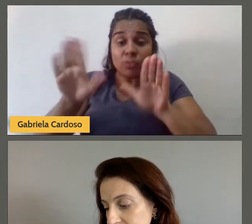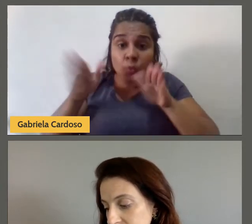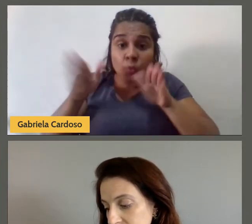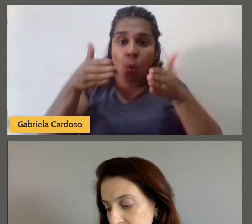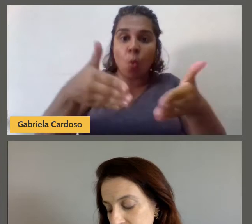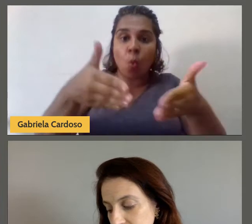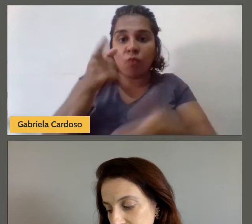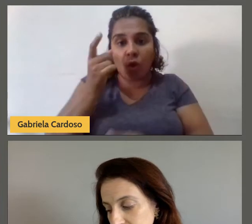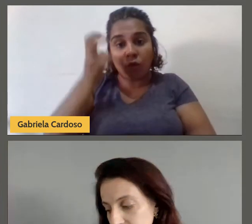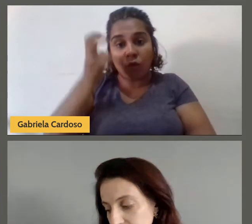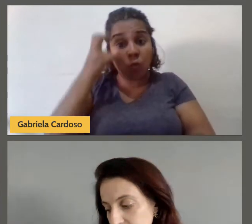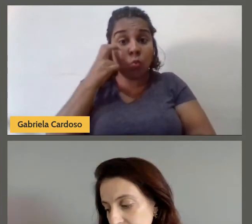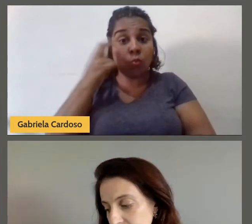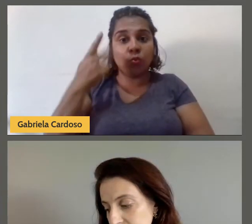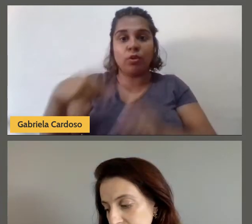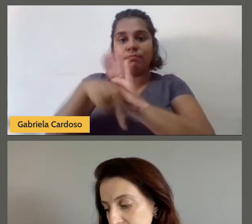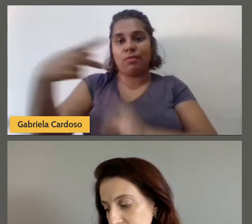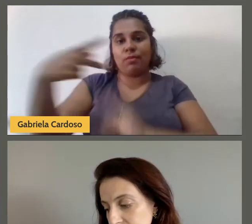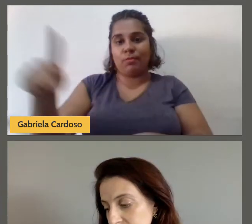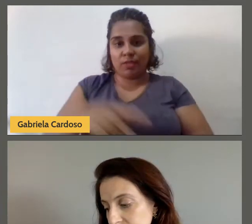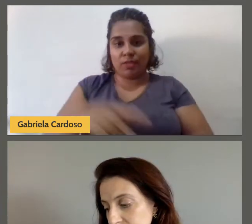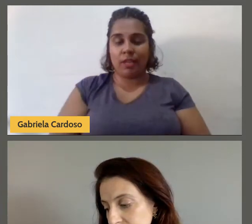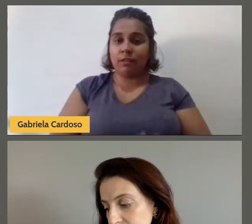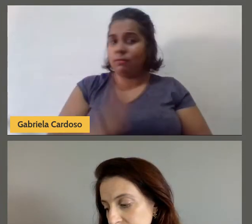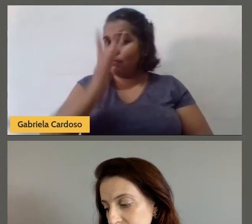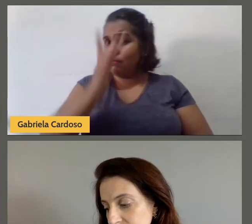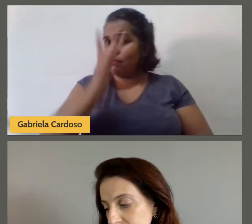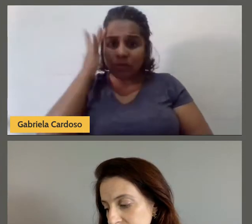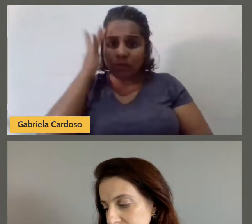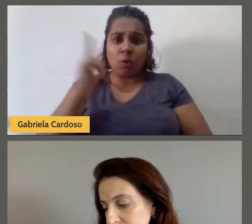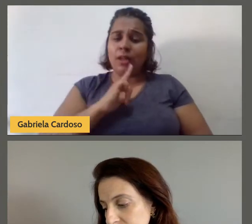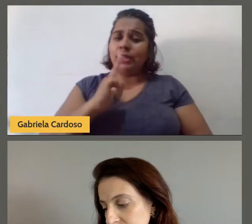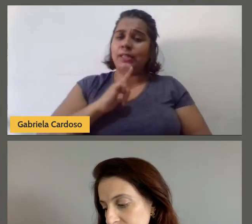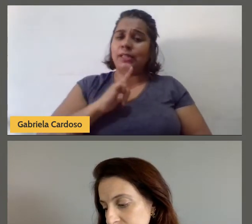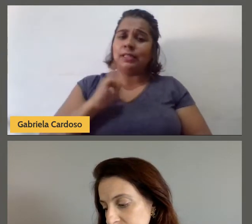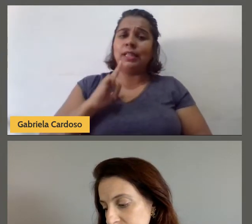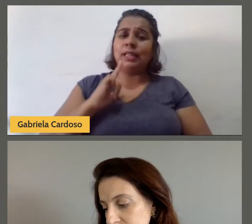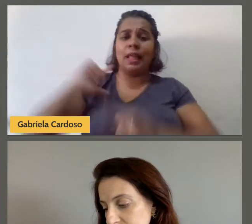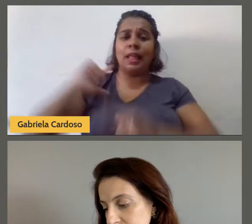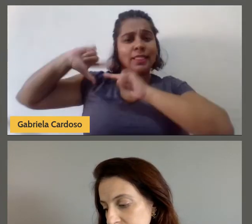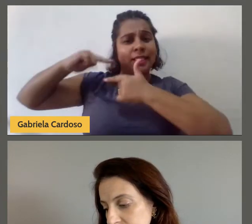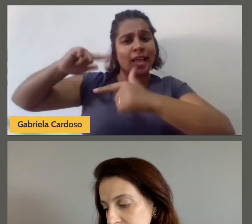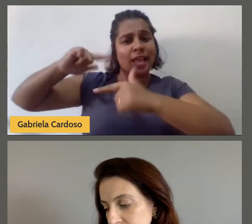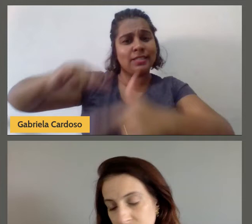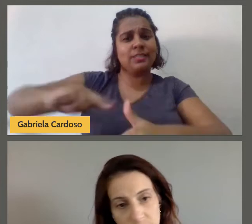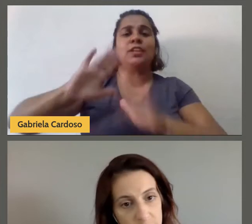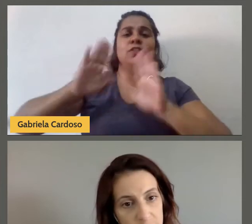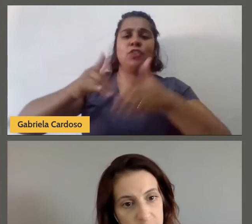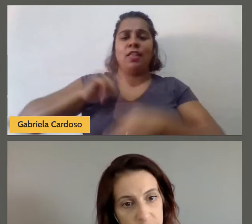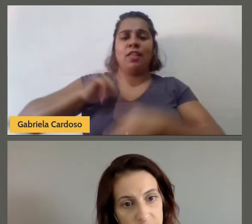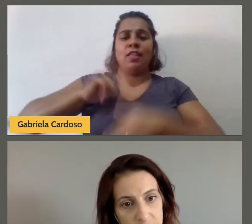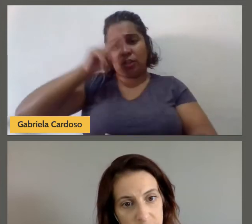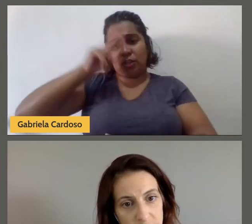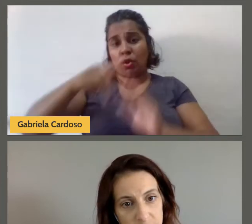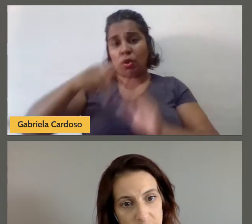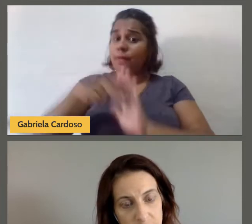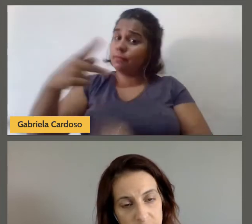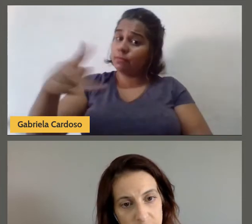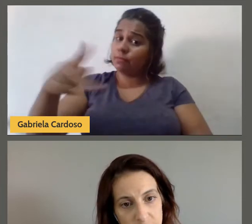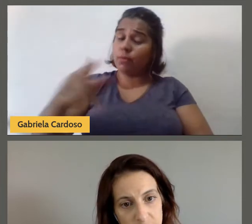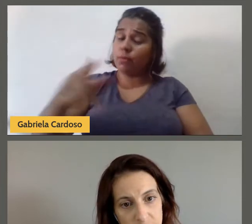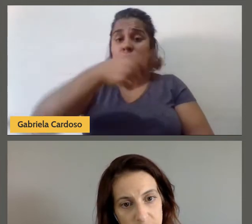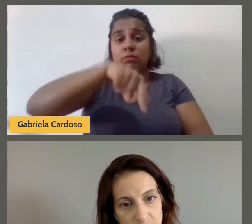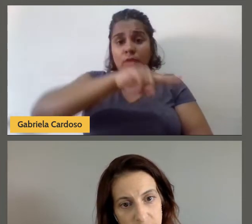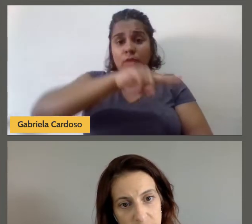todo mundo tem uma nacionalidade, tem uma raiz, tem uma história para contar, e a gente valoriza e apoia o empreendedor